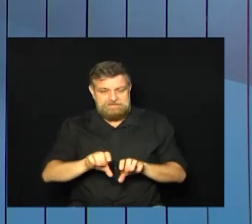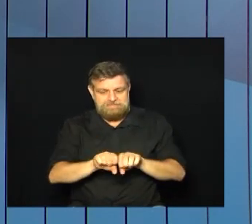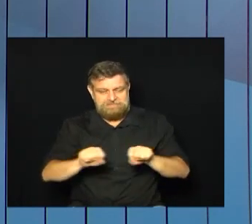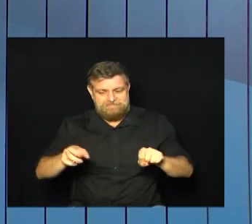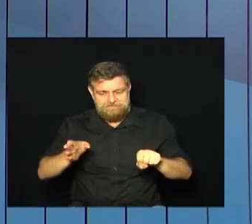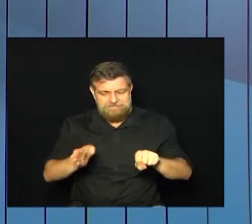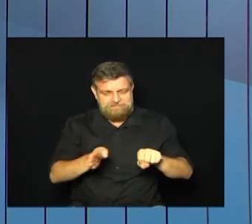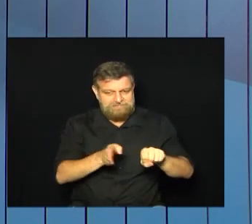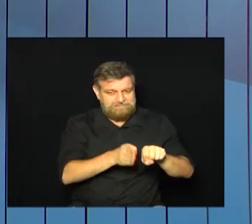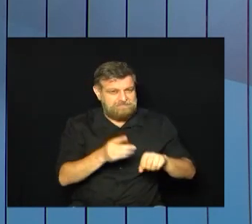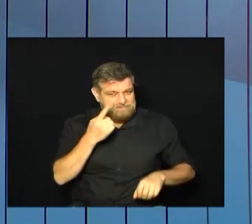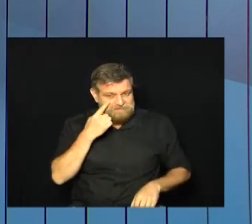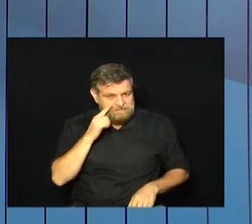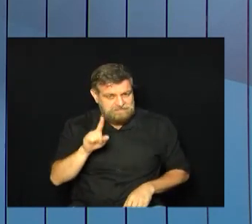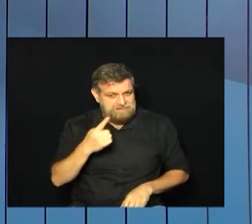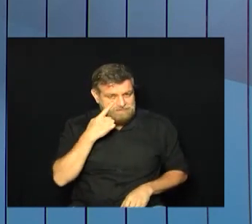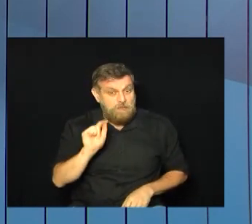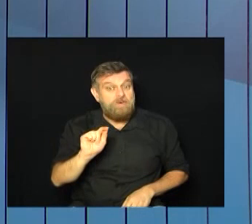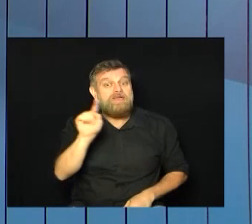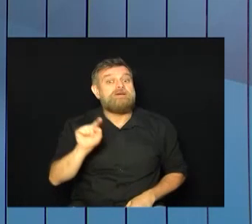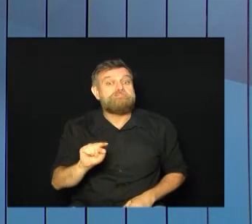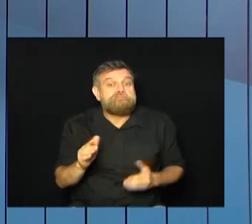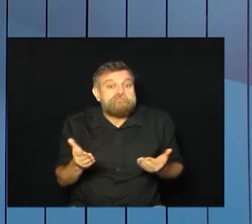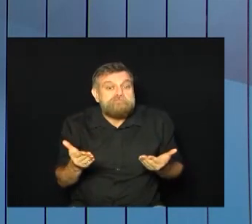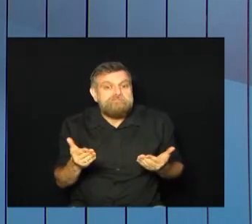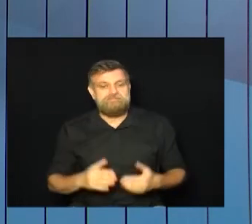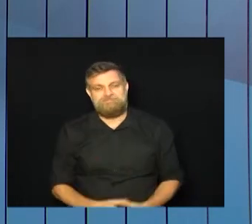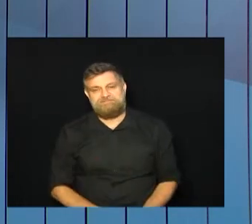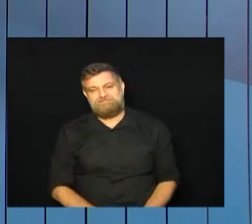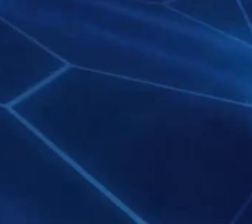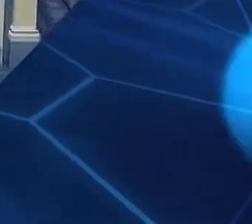então tem massa. Já já você vai saber o que é.